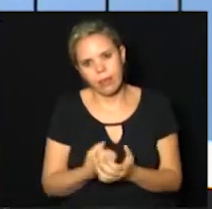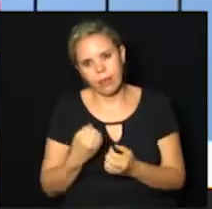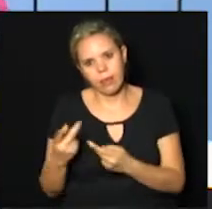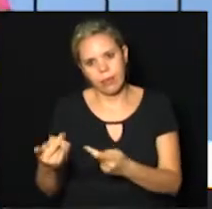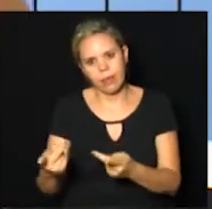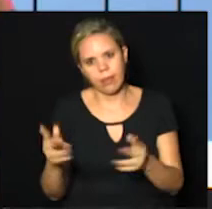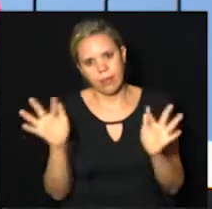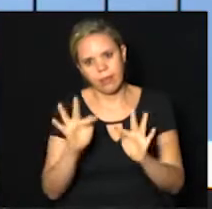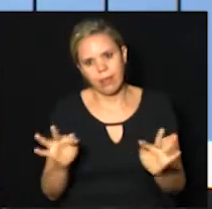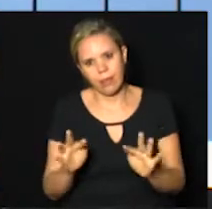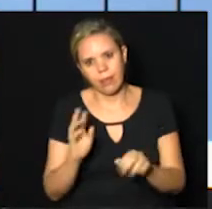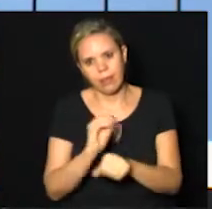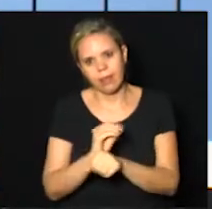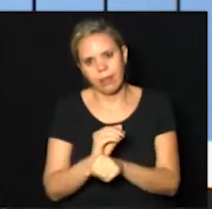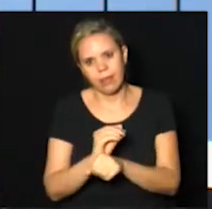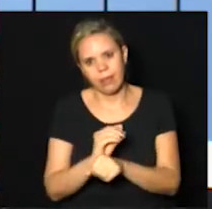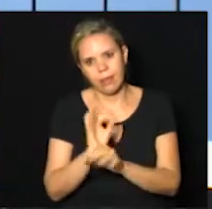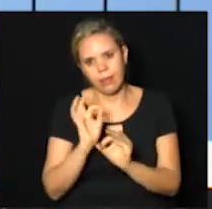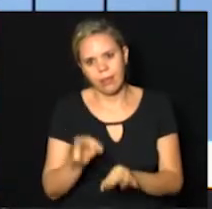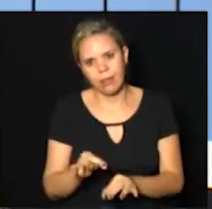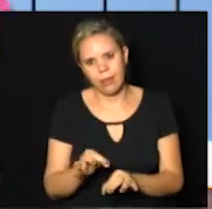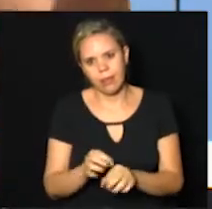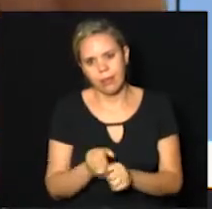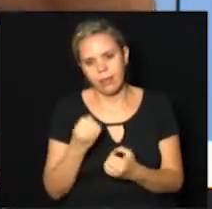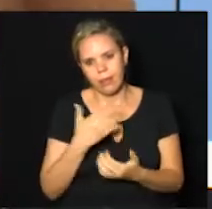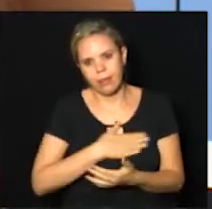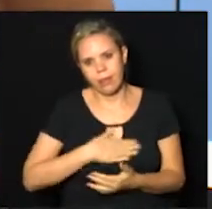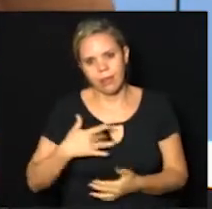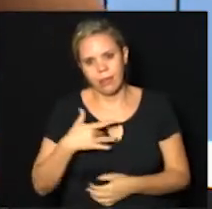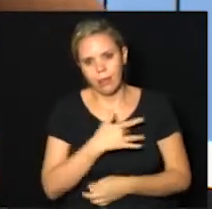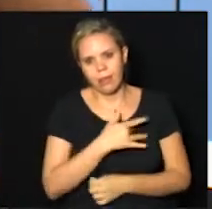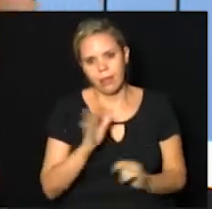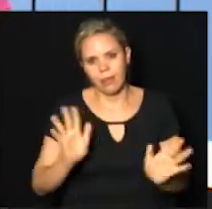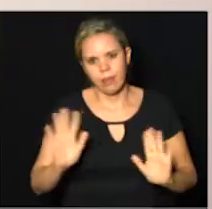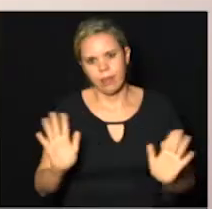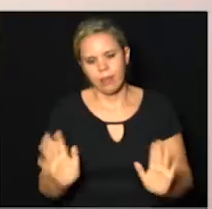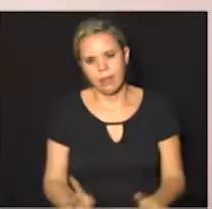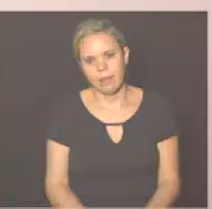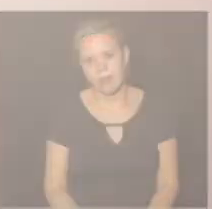e cuide que dá certo. Fique bem, saúde, tchau!